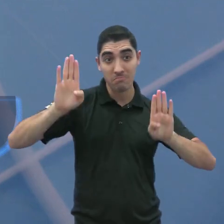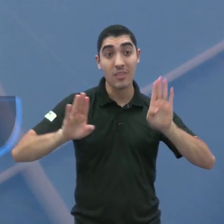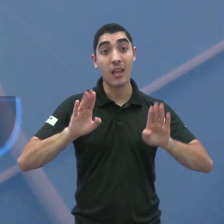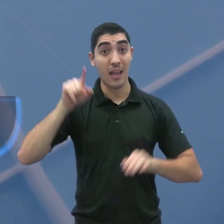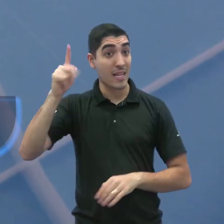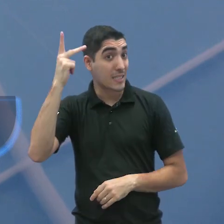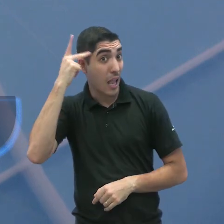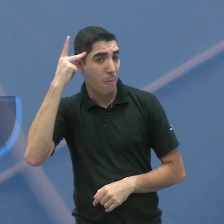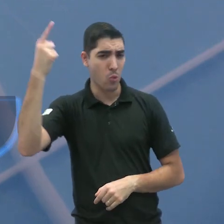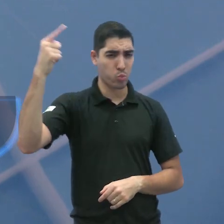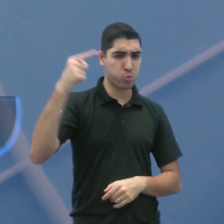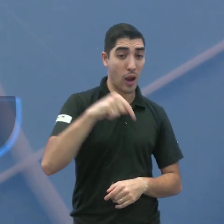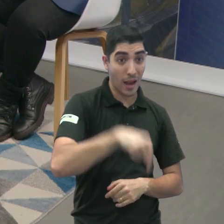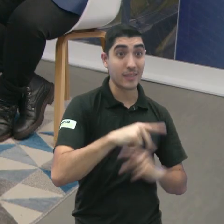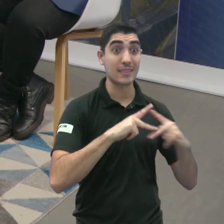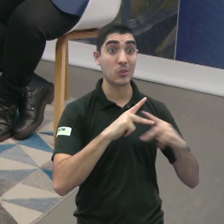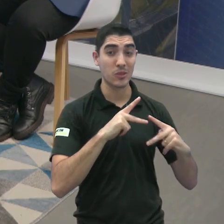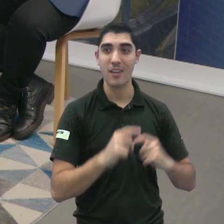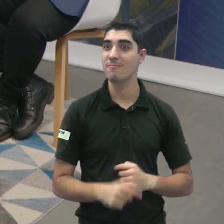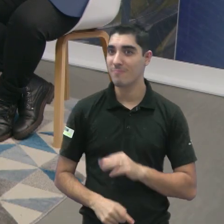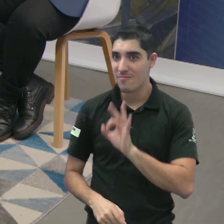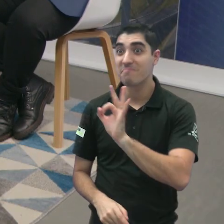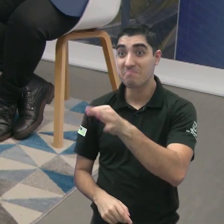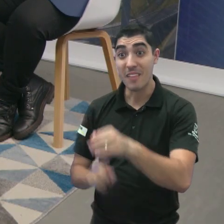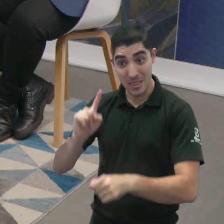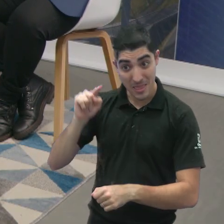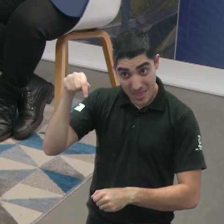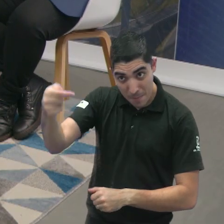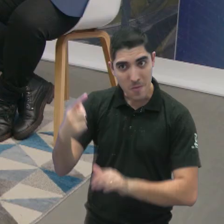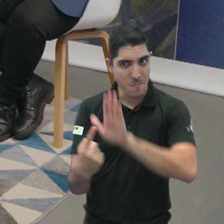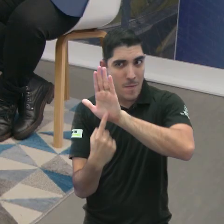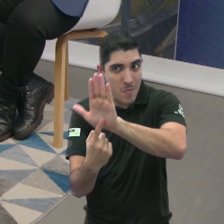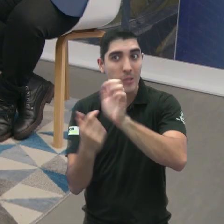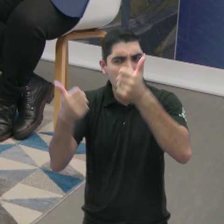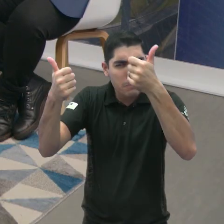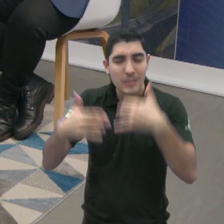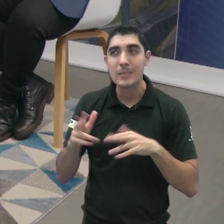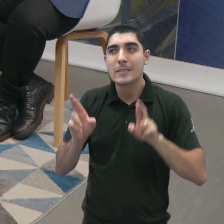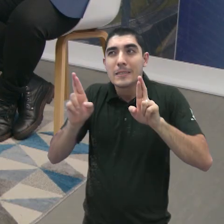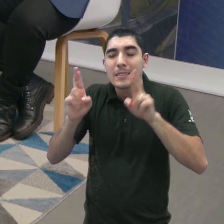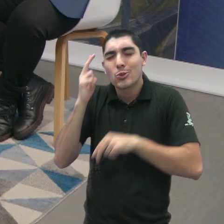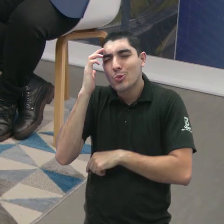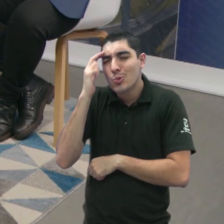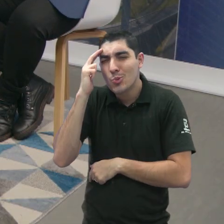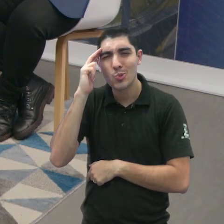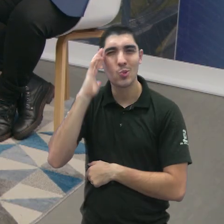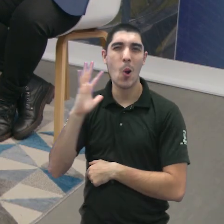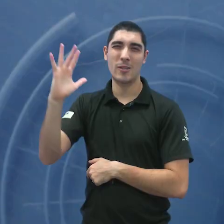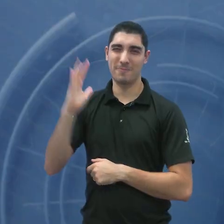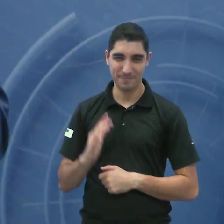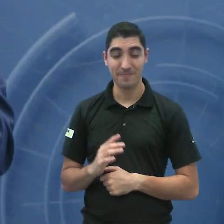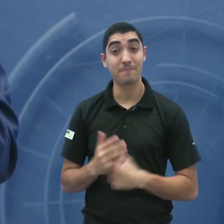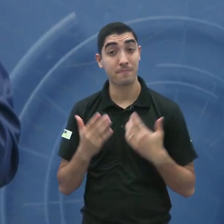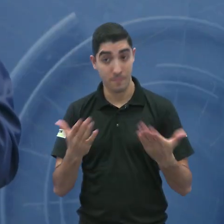Paulo para São José dos Campos. Com certeza. No último bloco a gente vai abordar essa questão que é um sonho muito antigo, por sinal, né, gente?